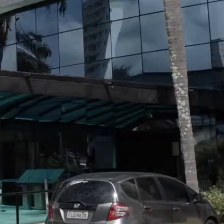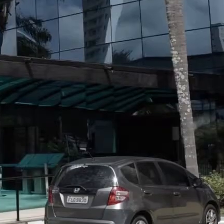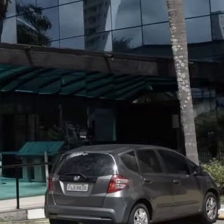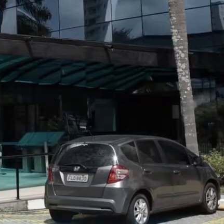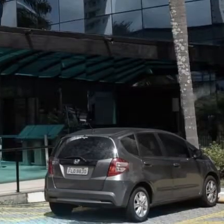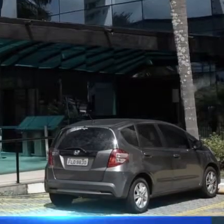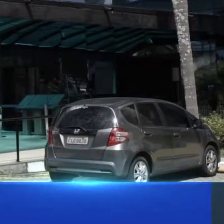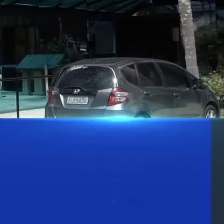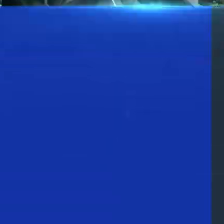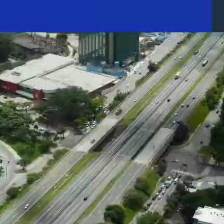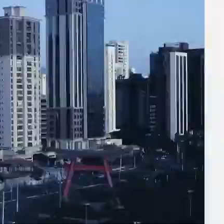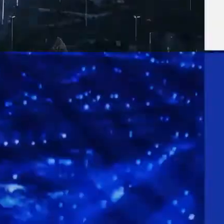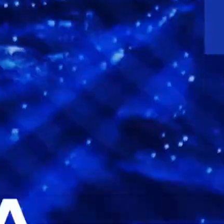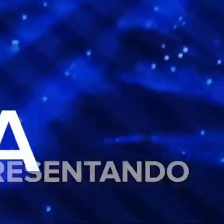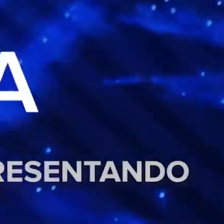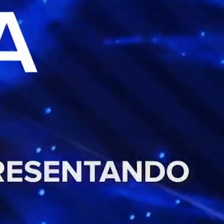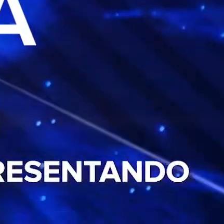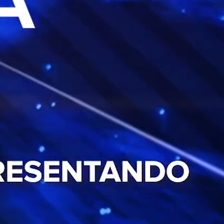pouco.